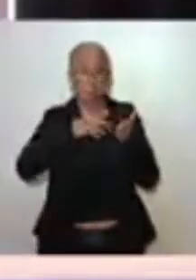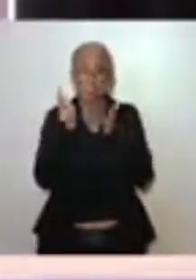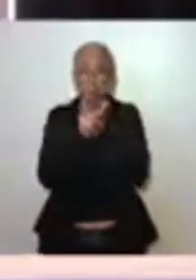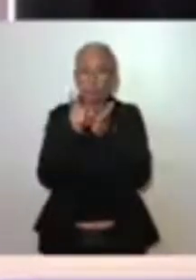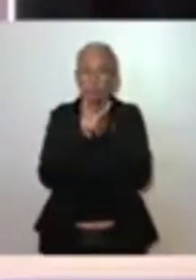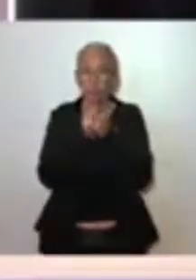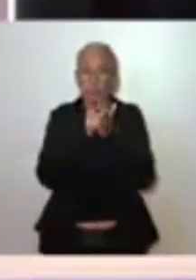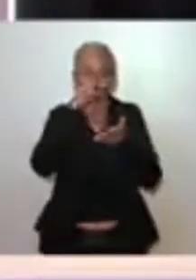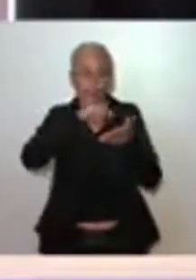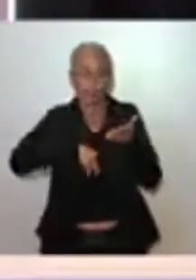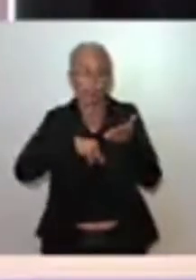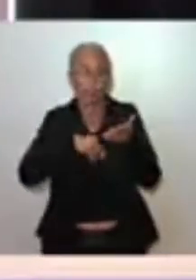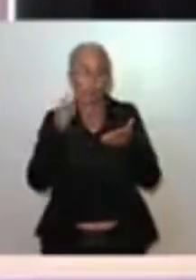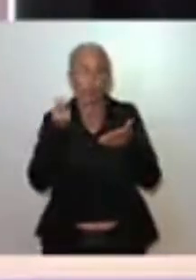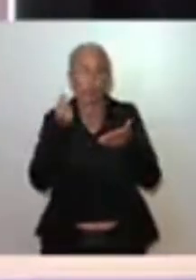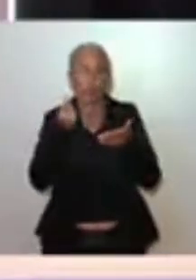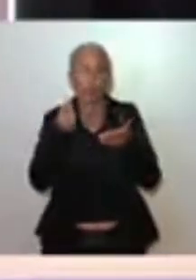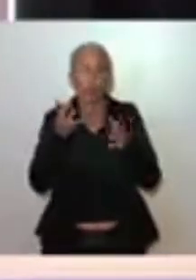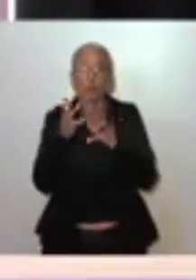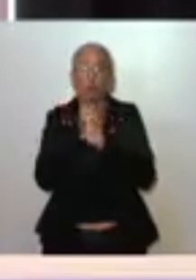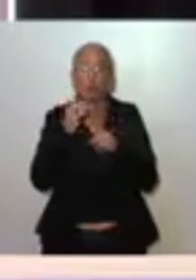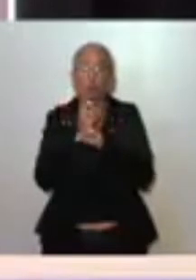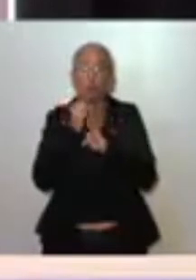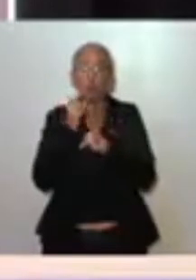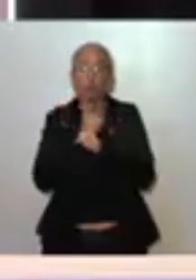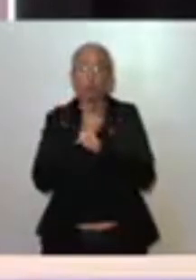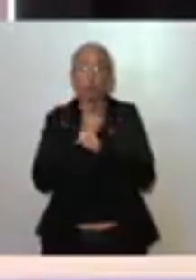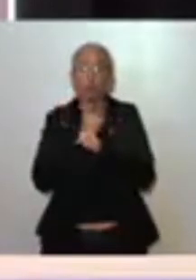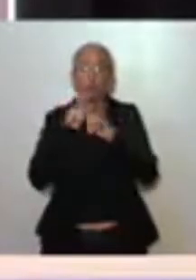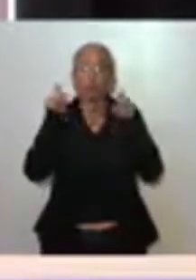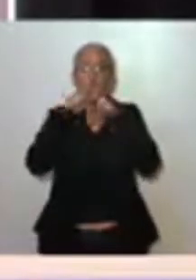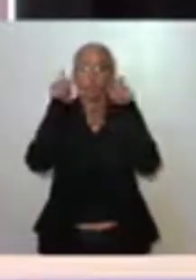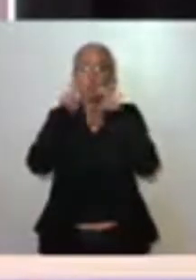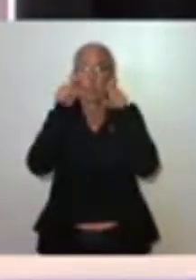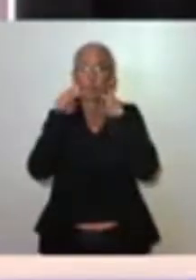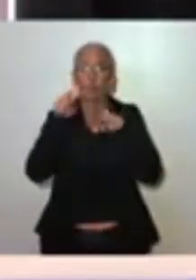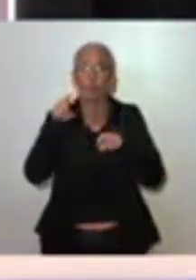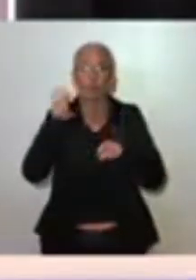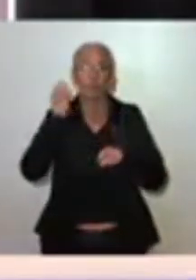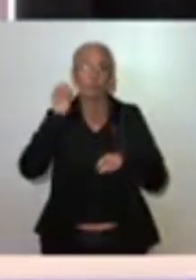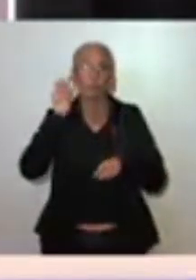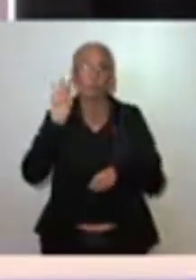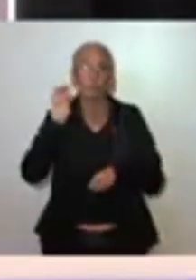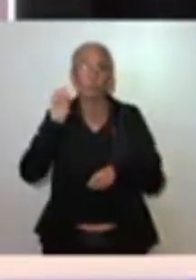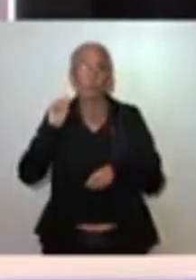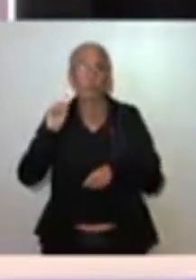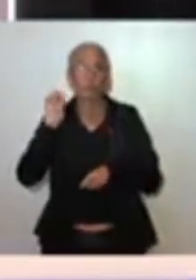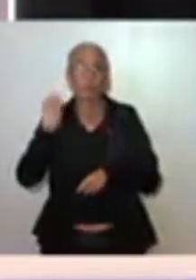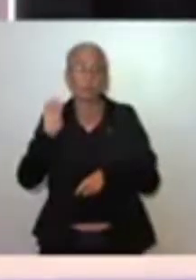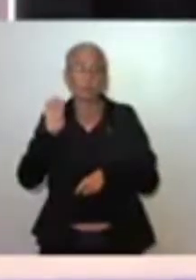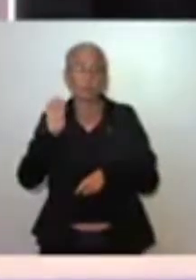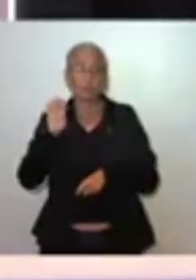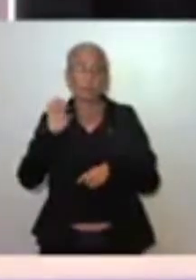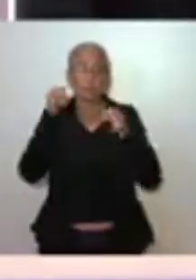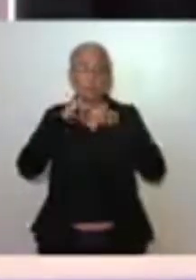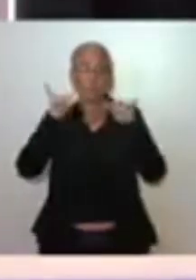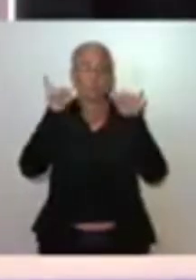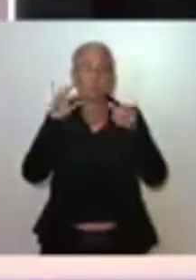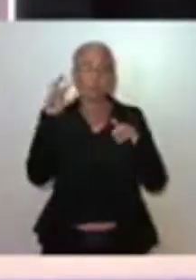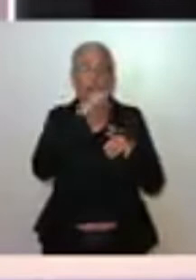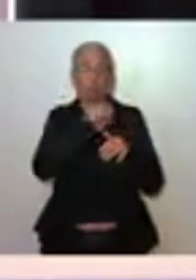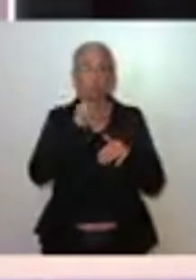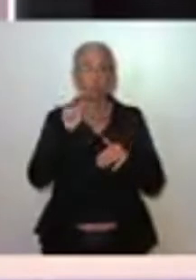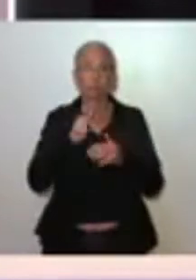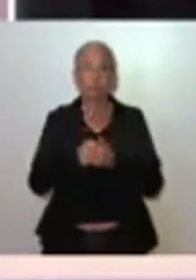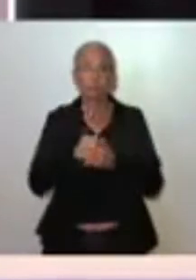com atualização que é feita pelo supercomputador do tsr que é divulgada publicamente de modo que é